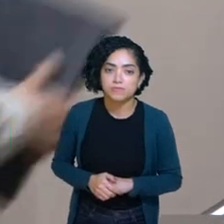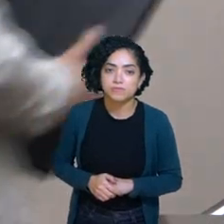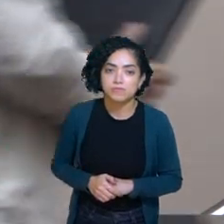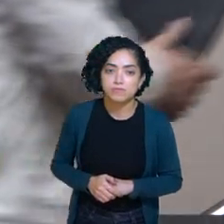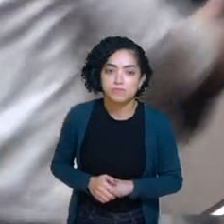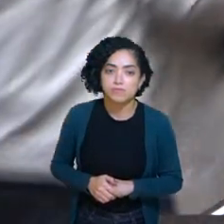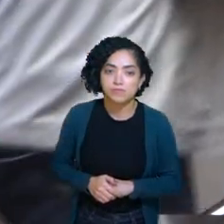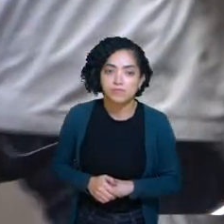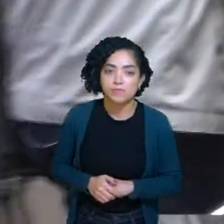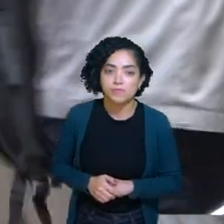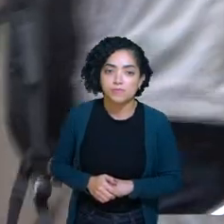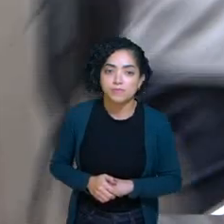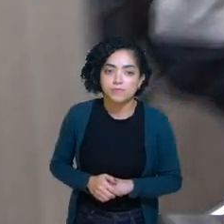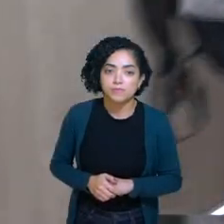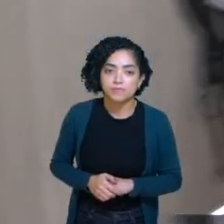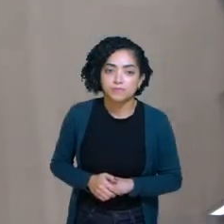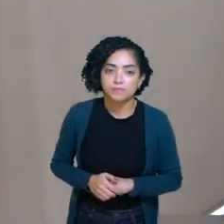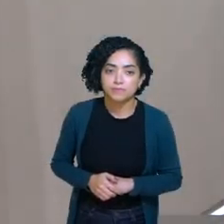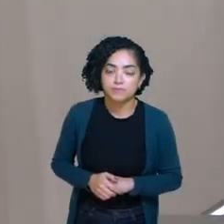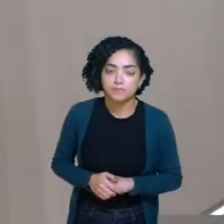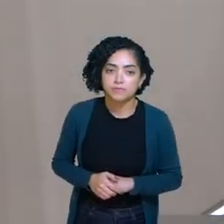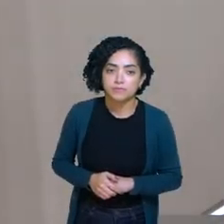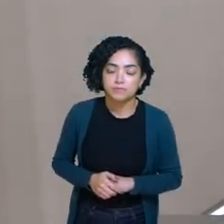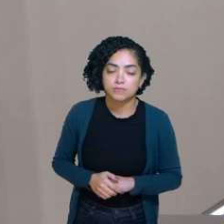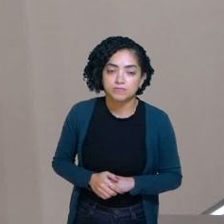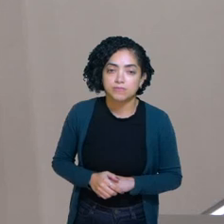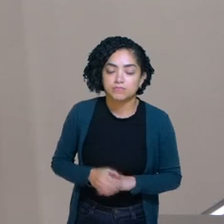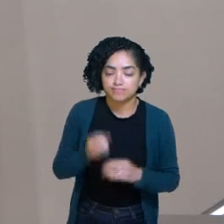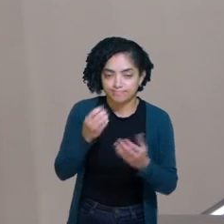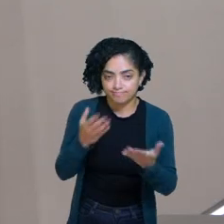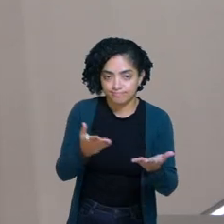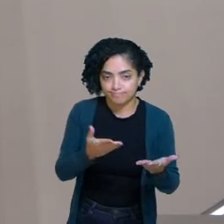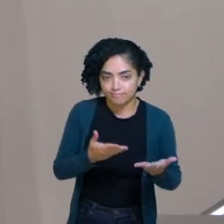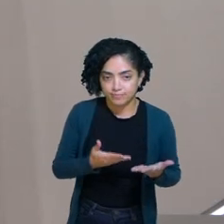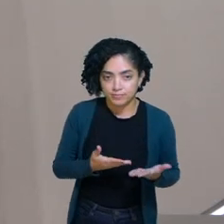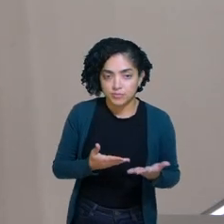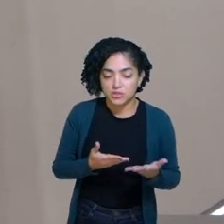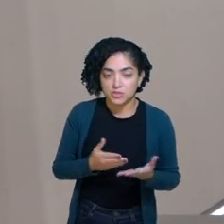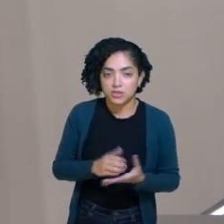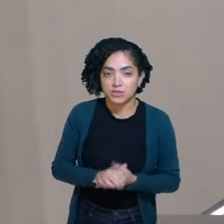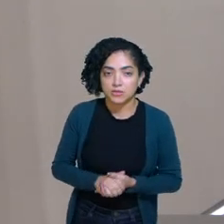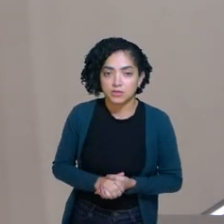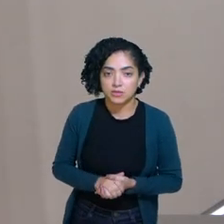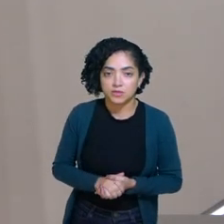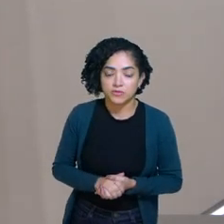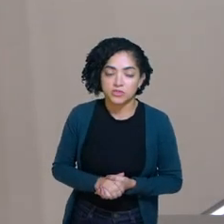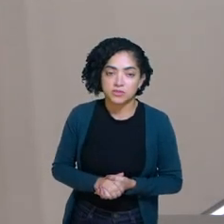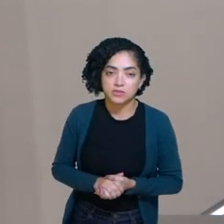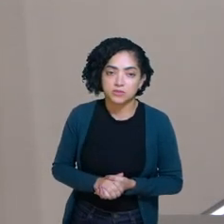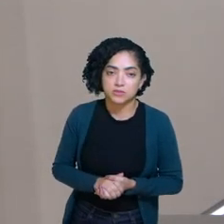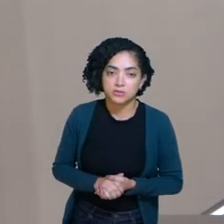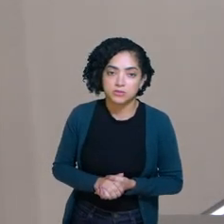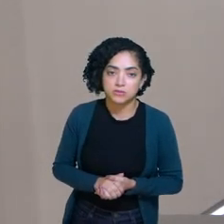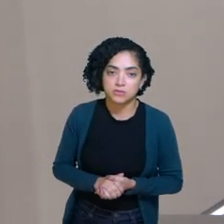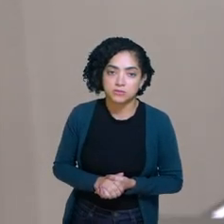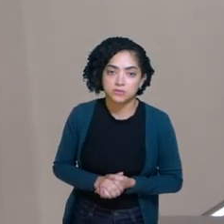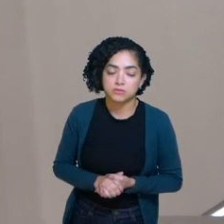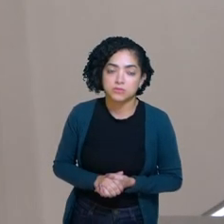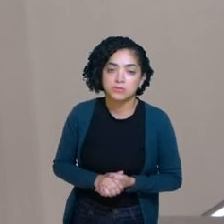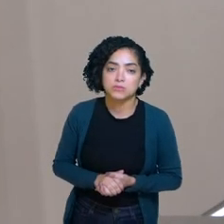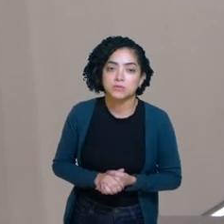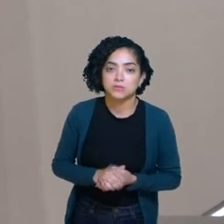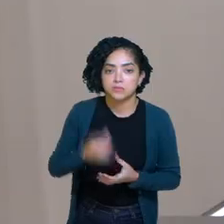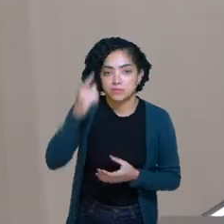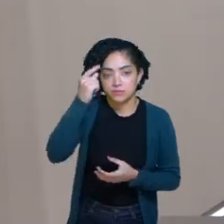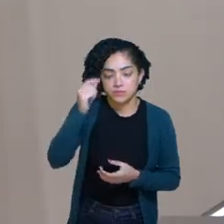quase viev seja bem-vindo D Hilton diretor do centro de ciências da educação da Universidade Federal de